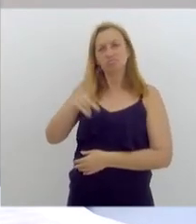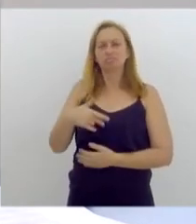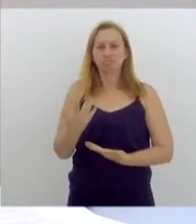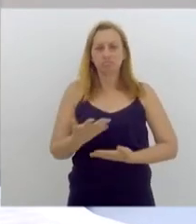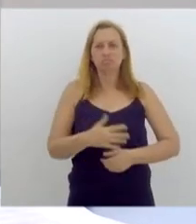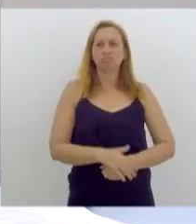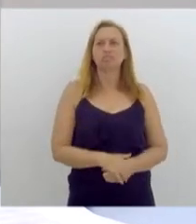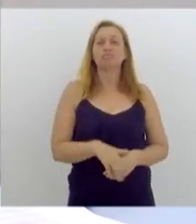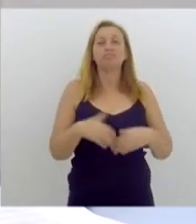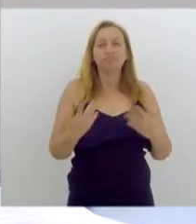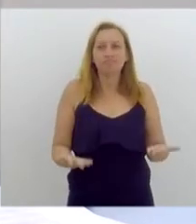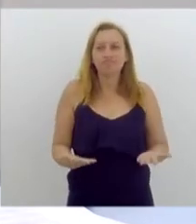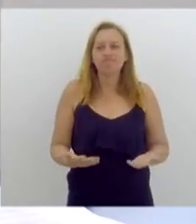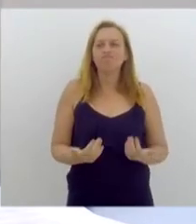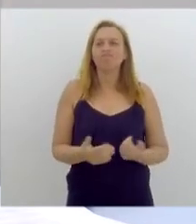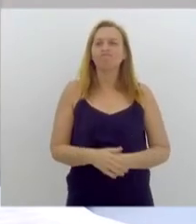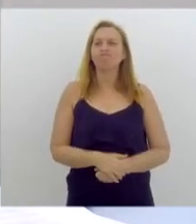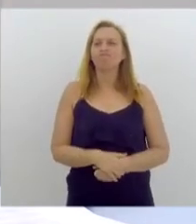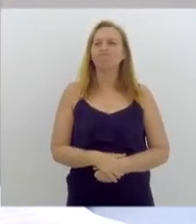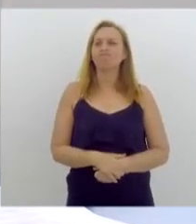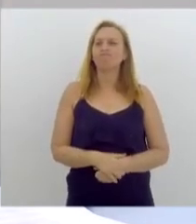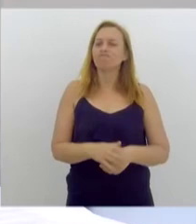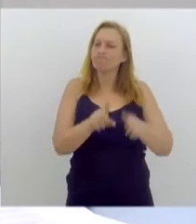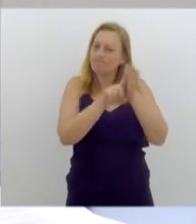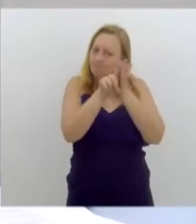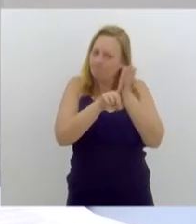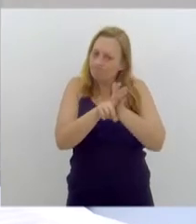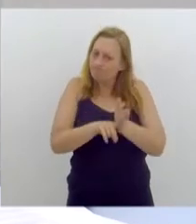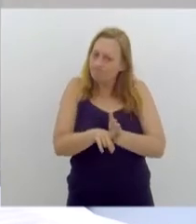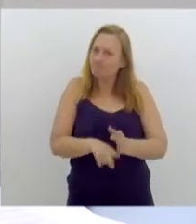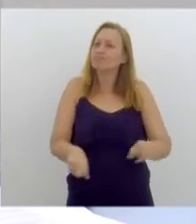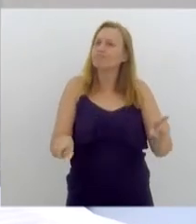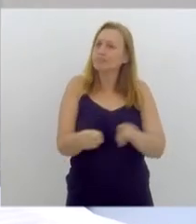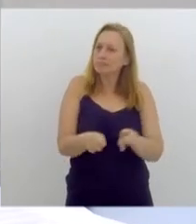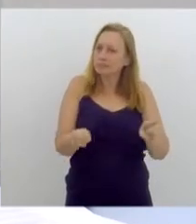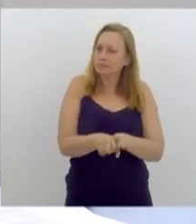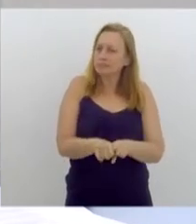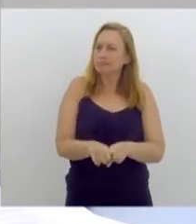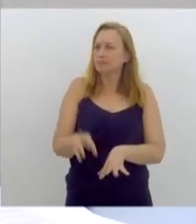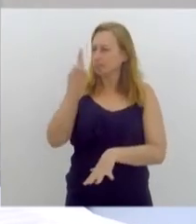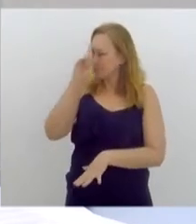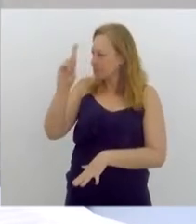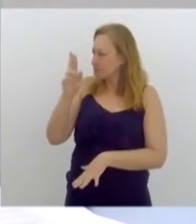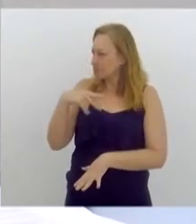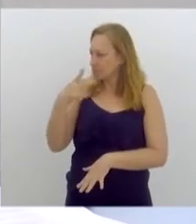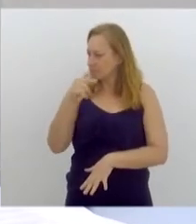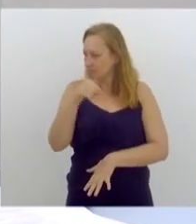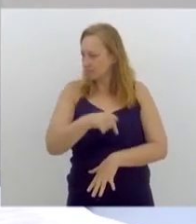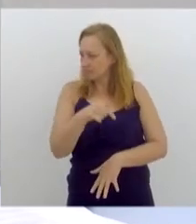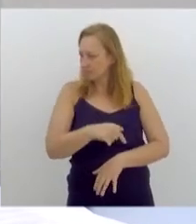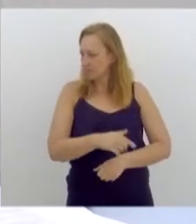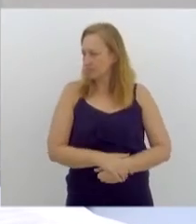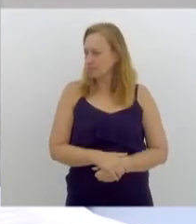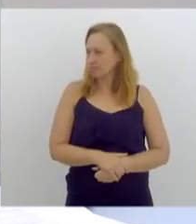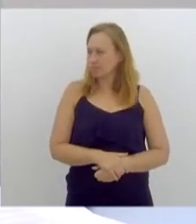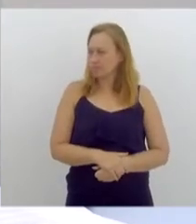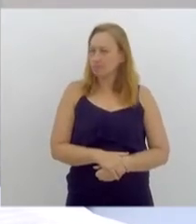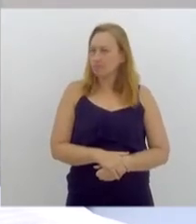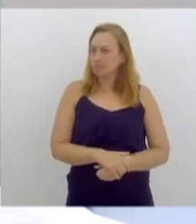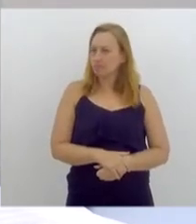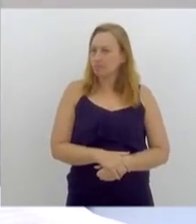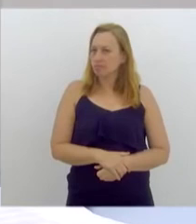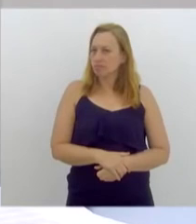então a gente tinha que também as o mundo só colocou aqui a consequência disso